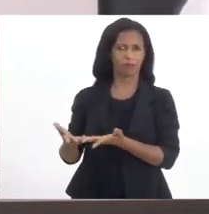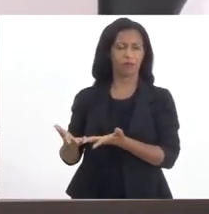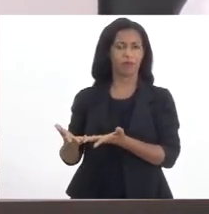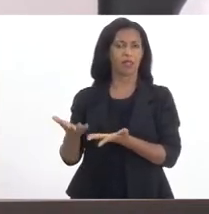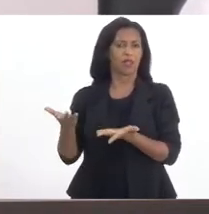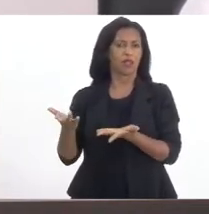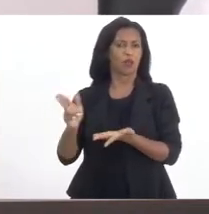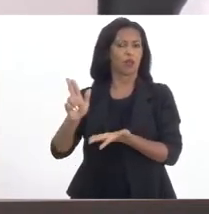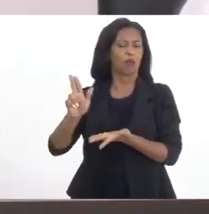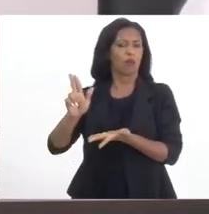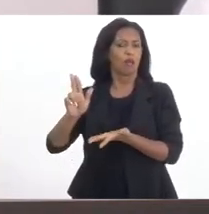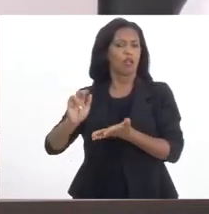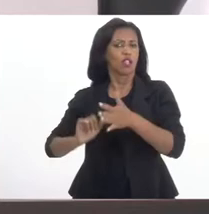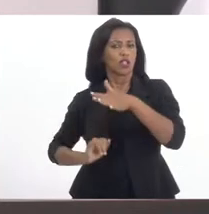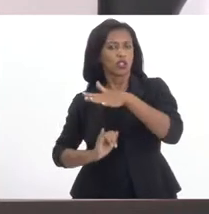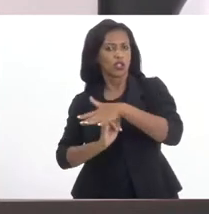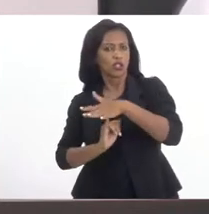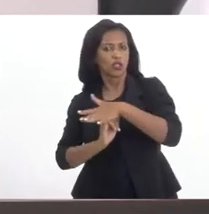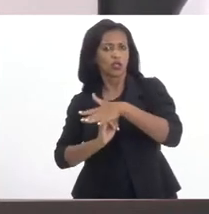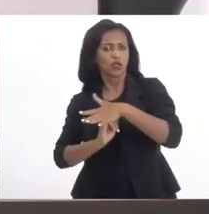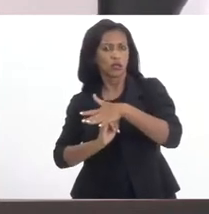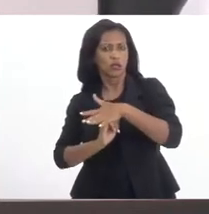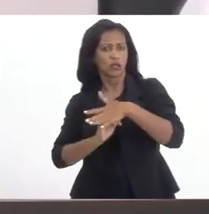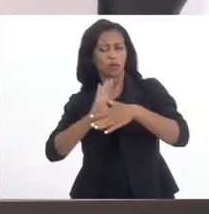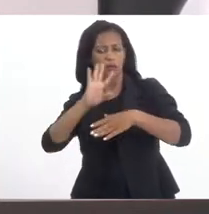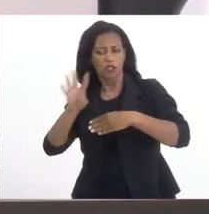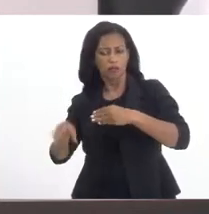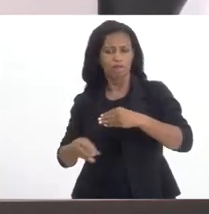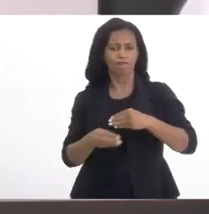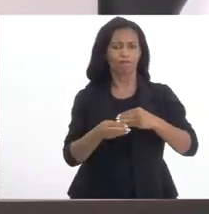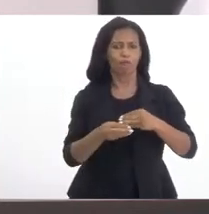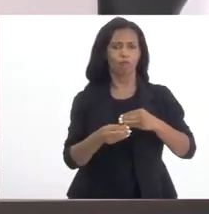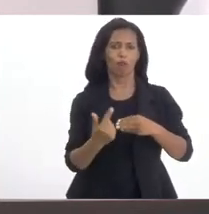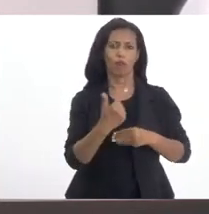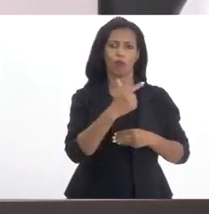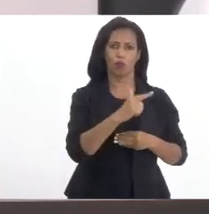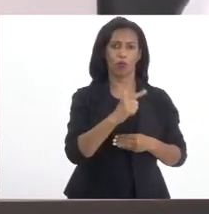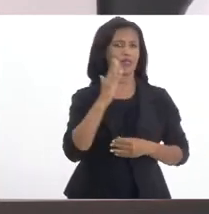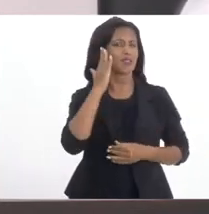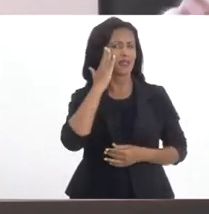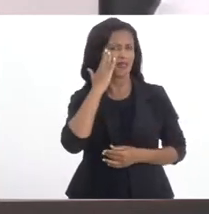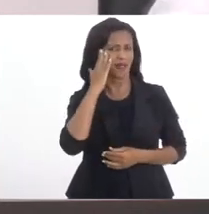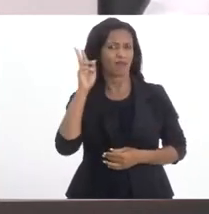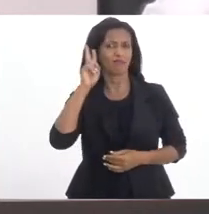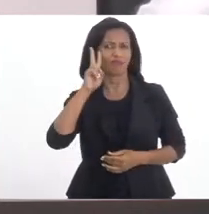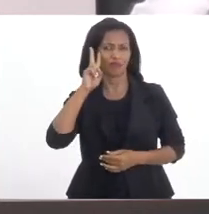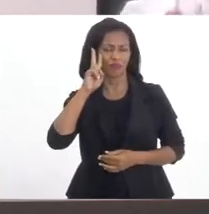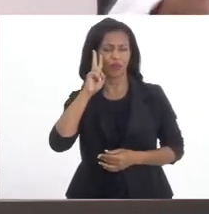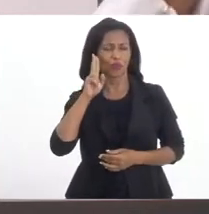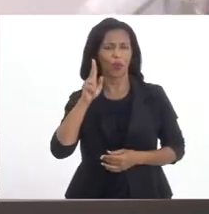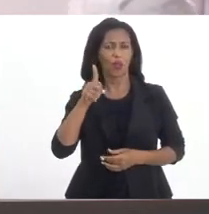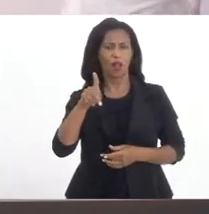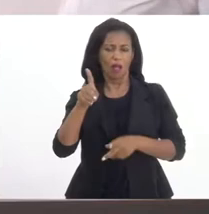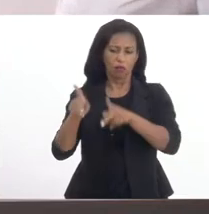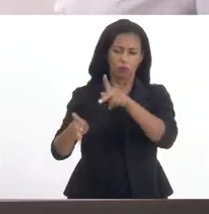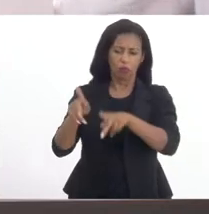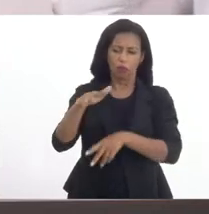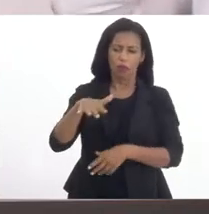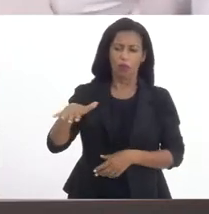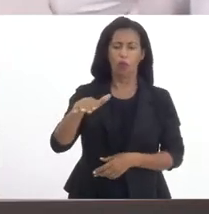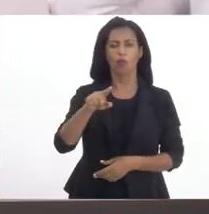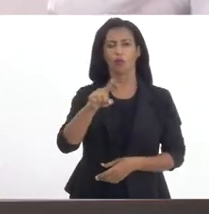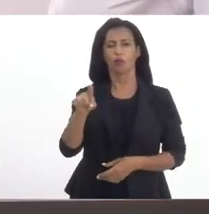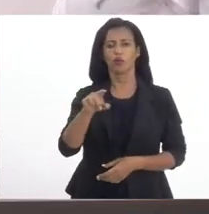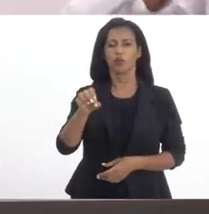instituição universitária seja incorporada por outra. A gente sabe a história que a população da Zona Oeste, a gente sabe a